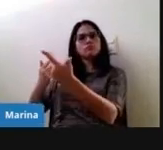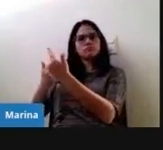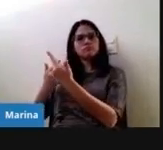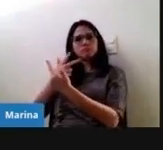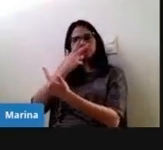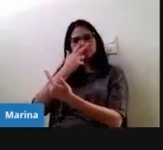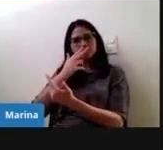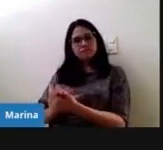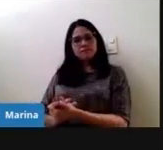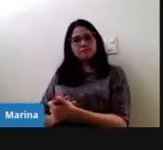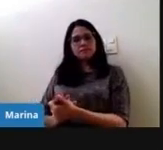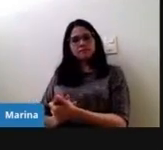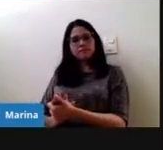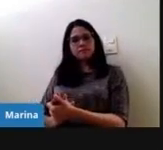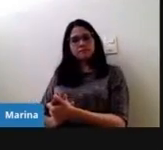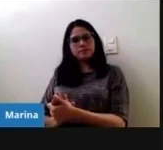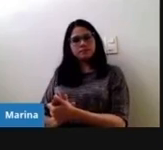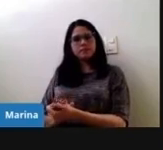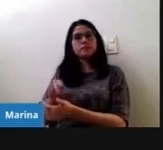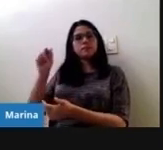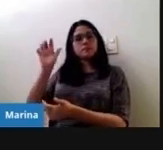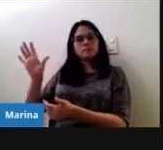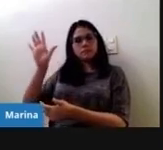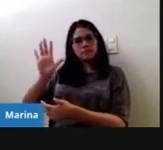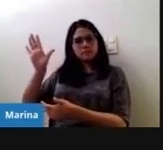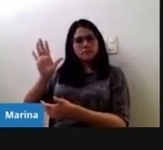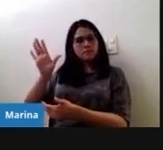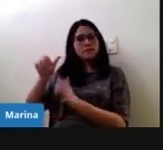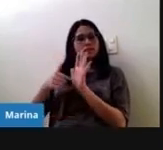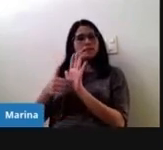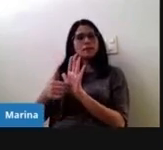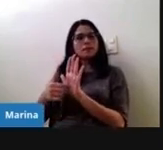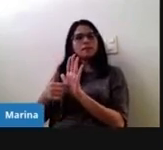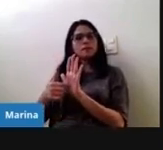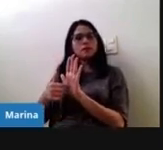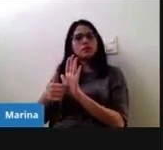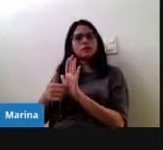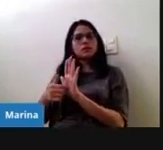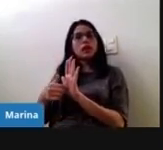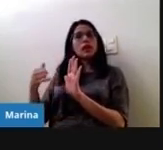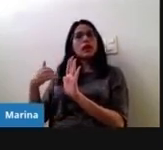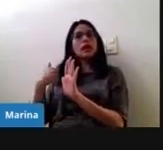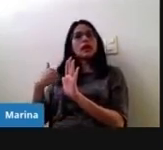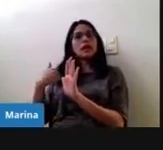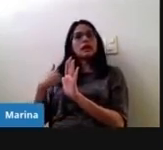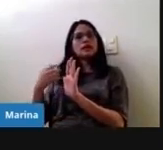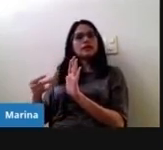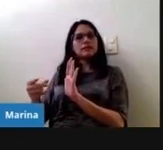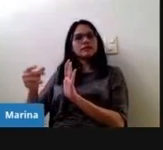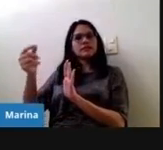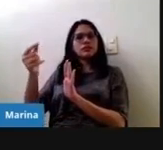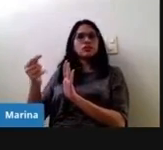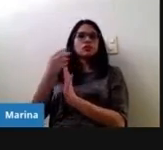temos uma figura, né, em que ilustra a expectativa de vida ao nascer de